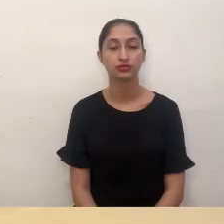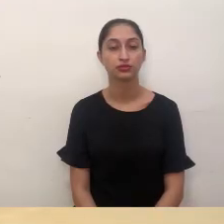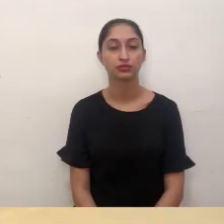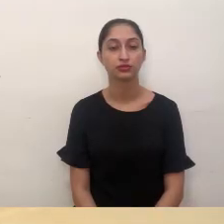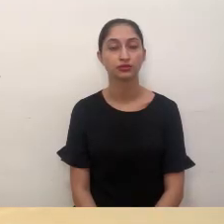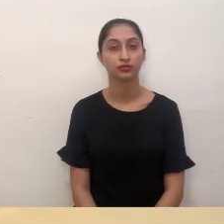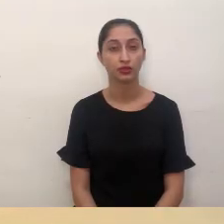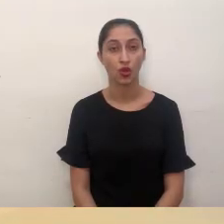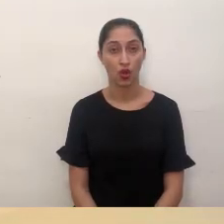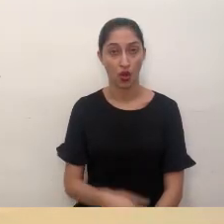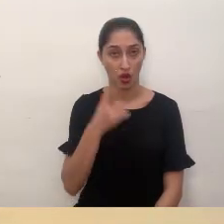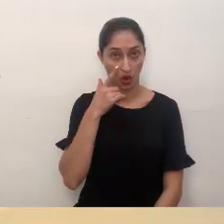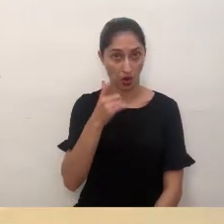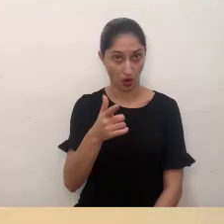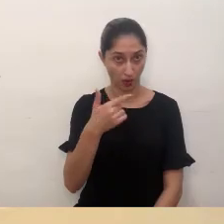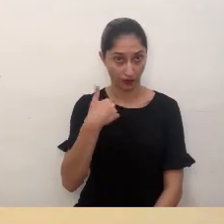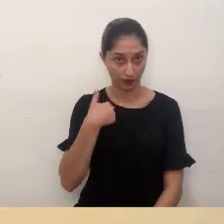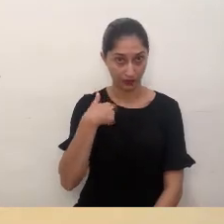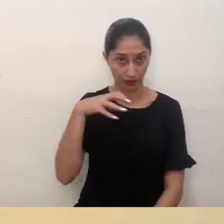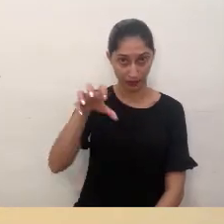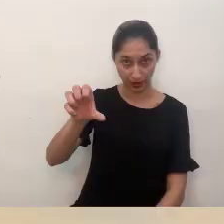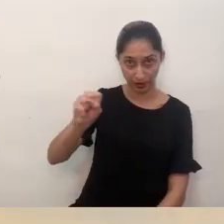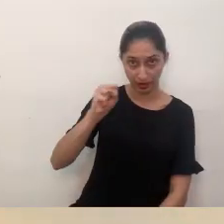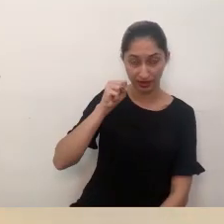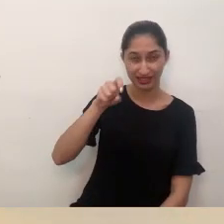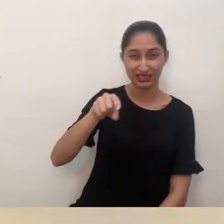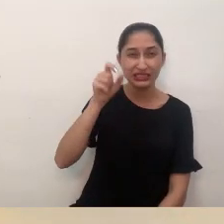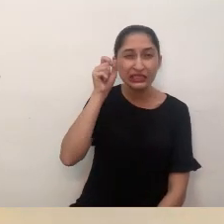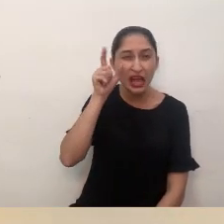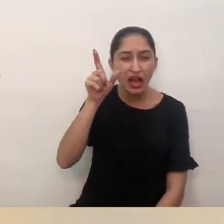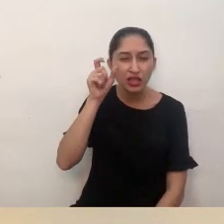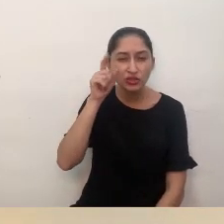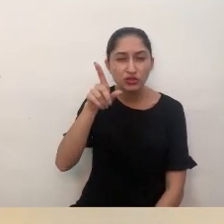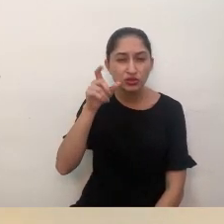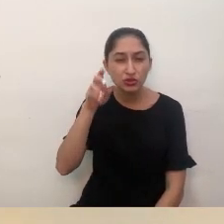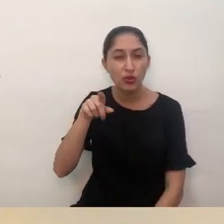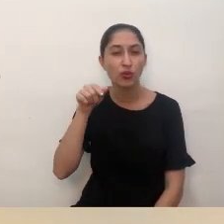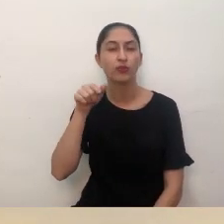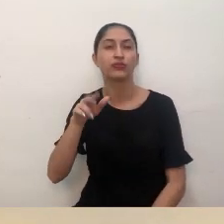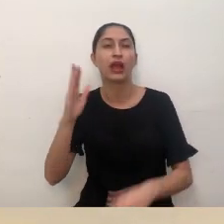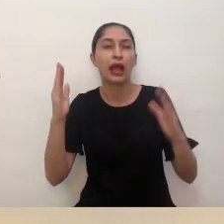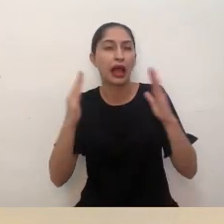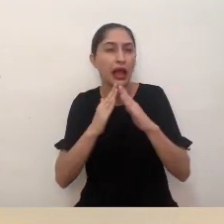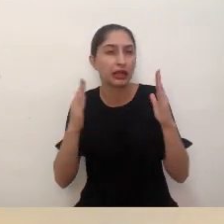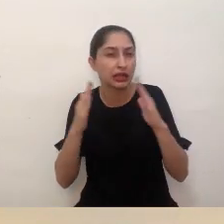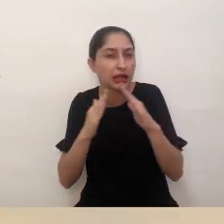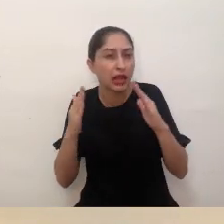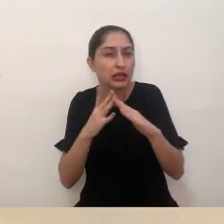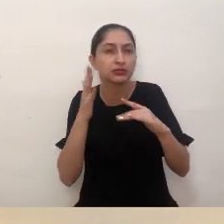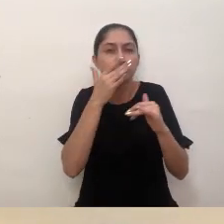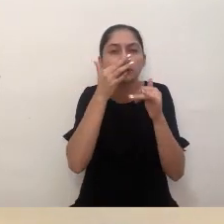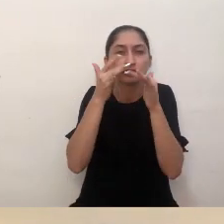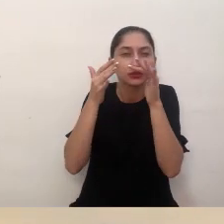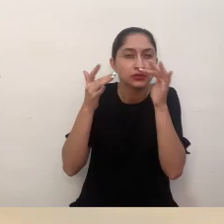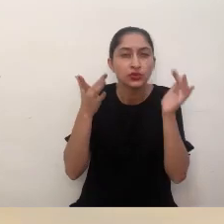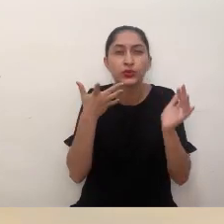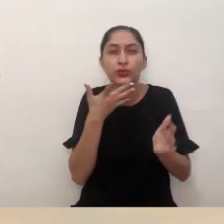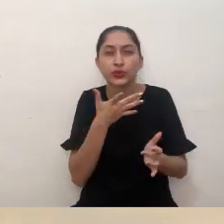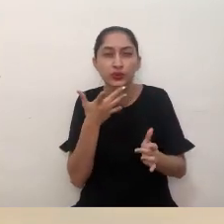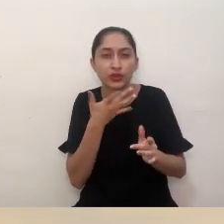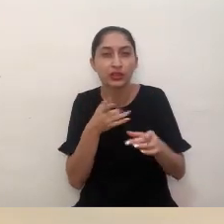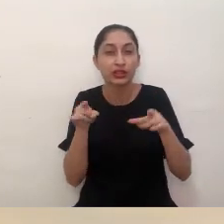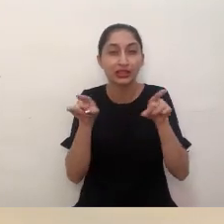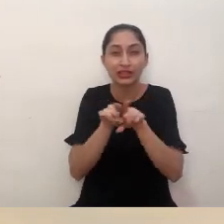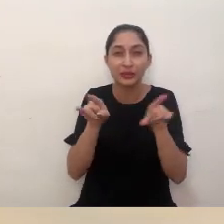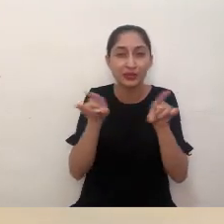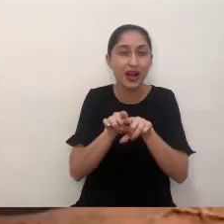Eu aqui tô tirando um bar levemente azul. A casa fica com um cheirinho gostoso. E sem contar que é muito